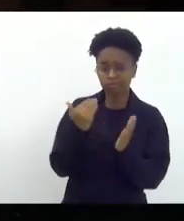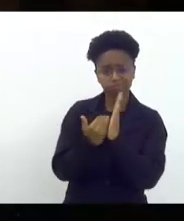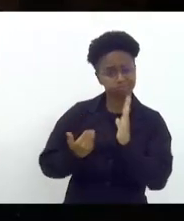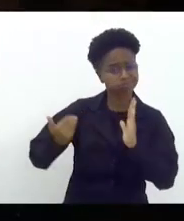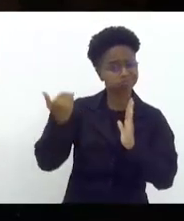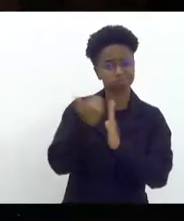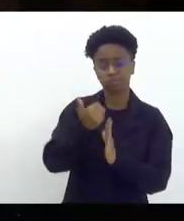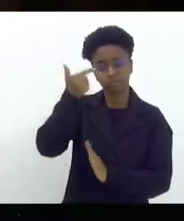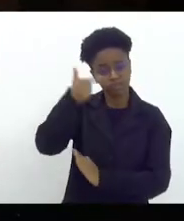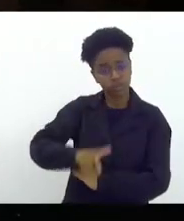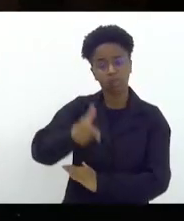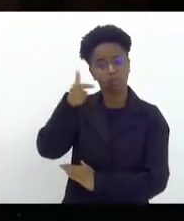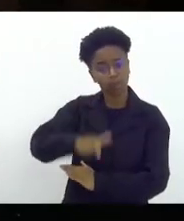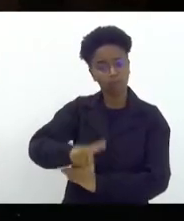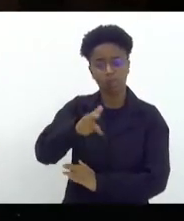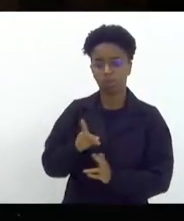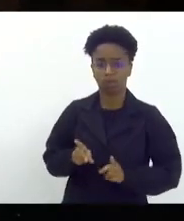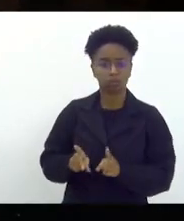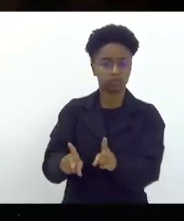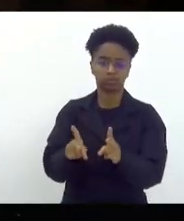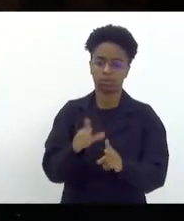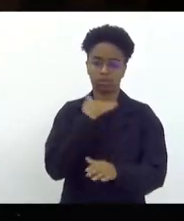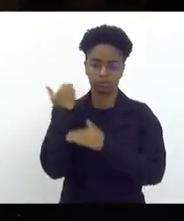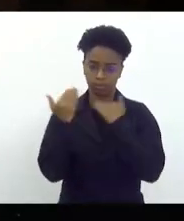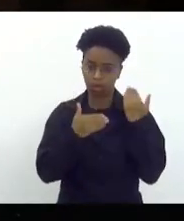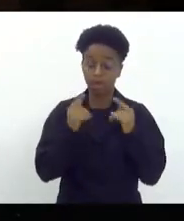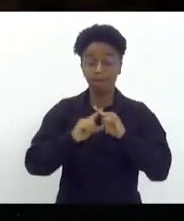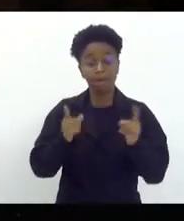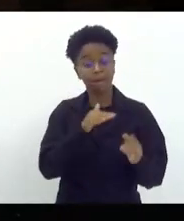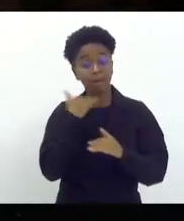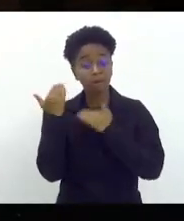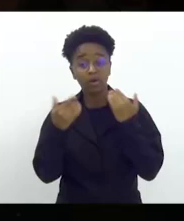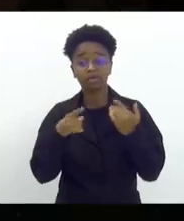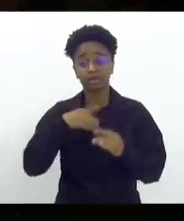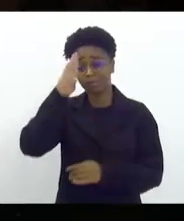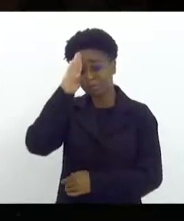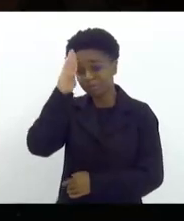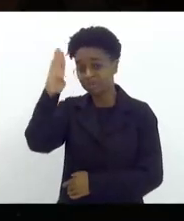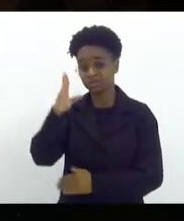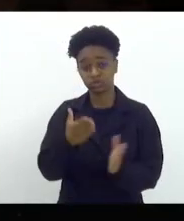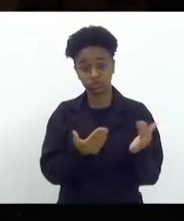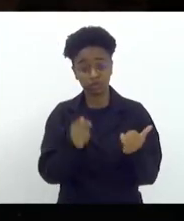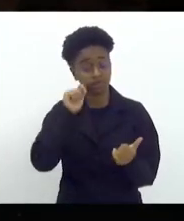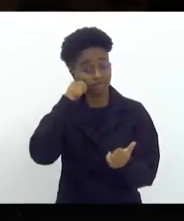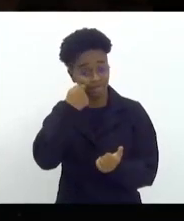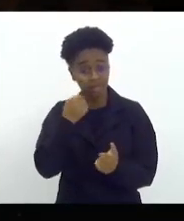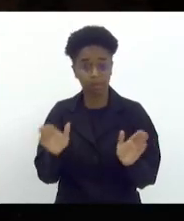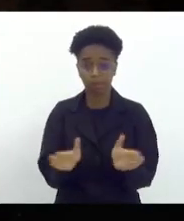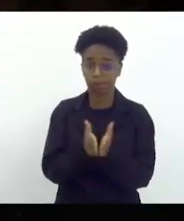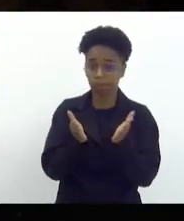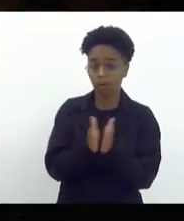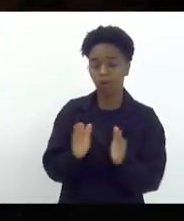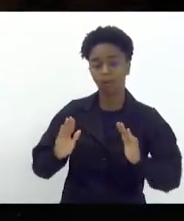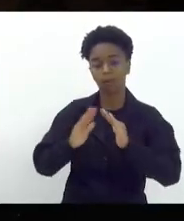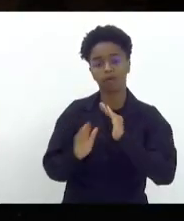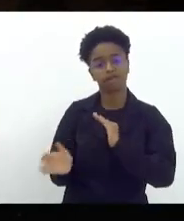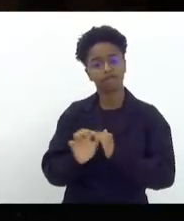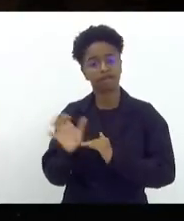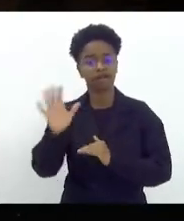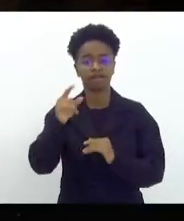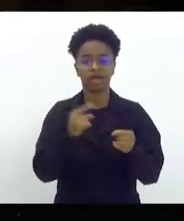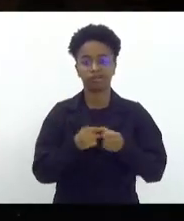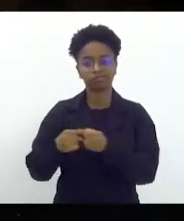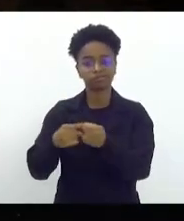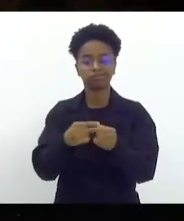gradativo do das mortes isso são mortes que vitimam prioritariamente a juventude Negra pobre periférica e